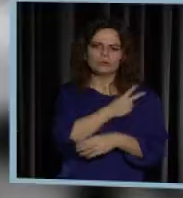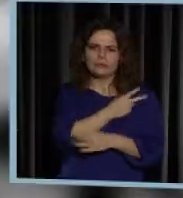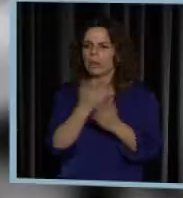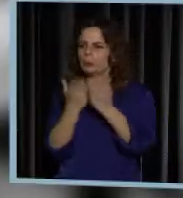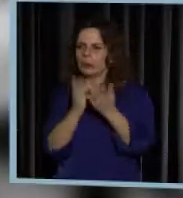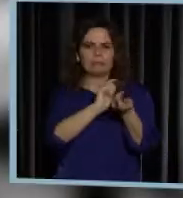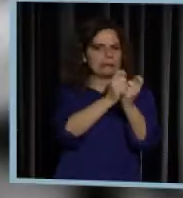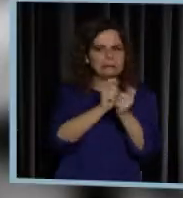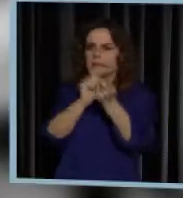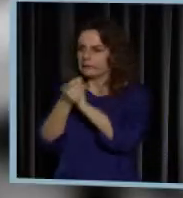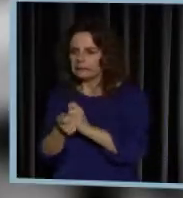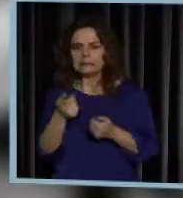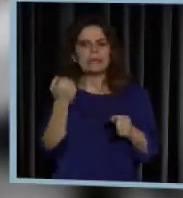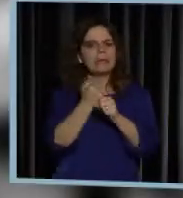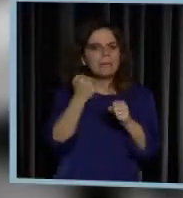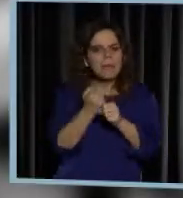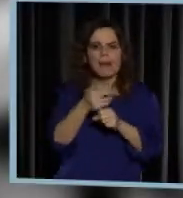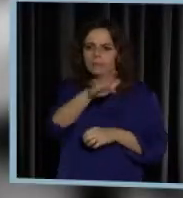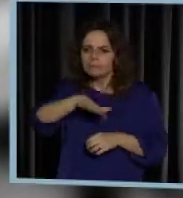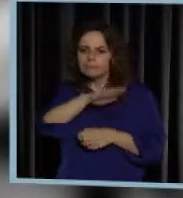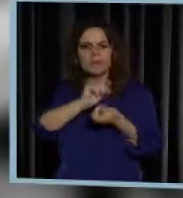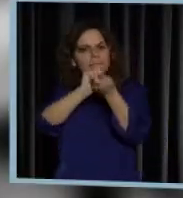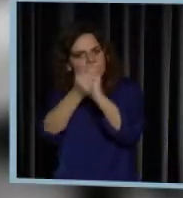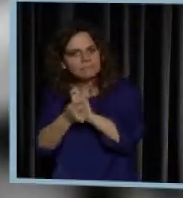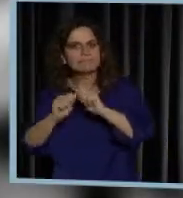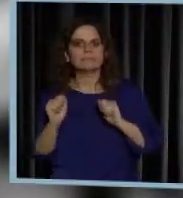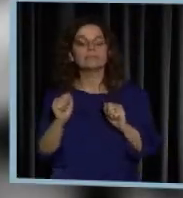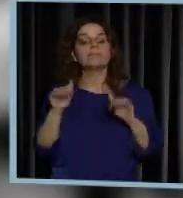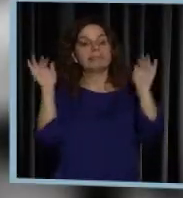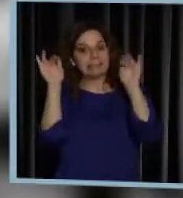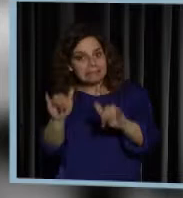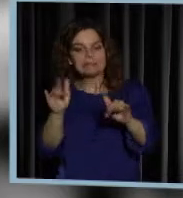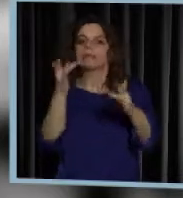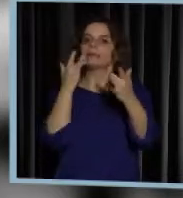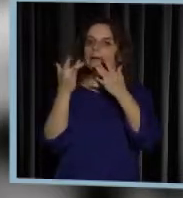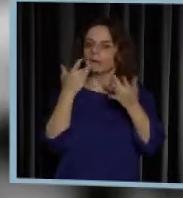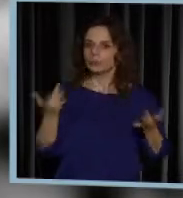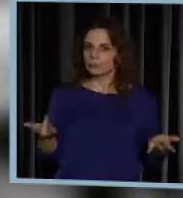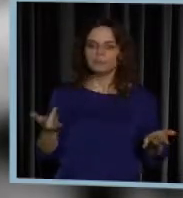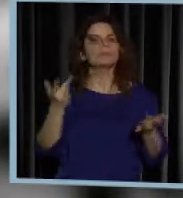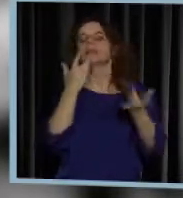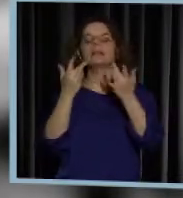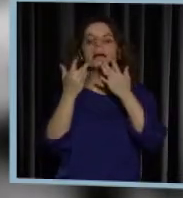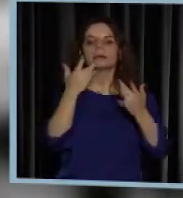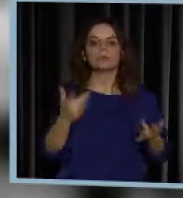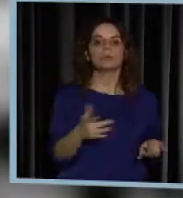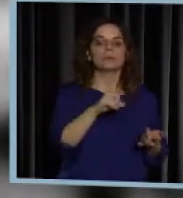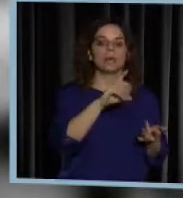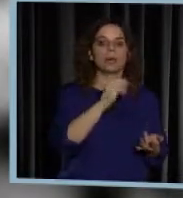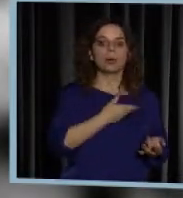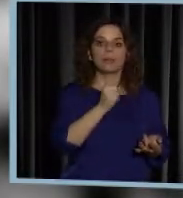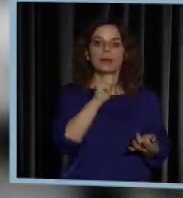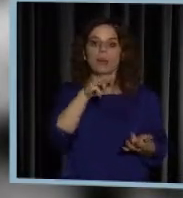escolas, nos locais de trabalho. Ocuparam um teatro, o Teatro de L'Odéon,